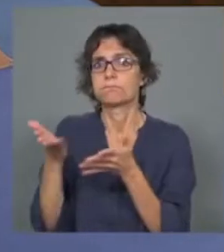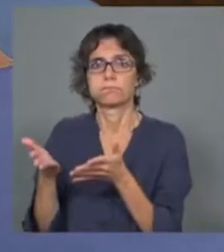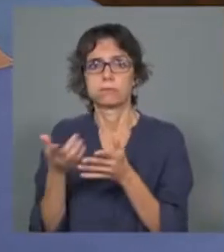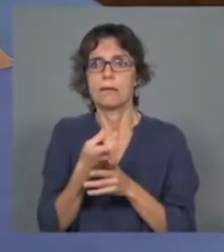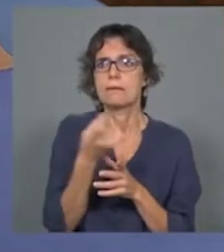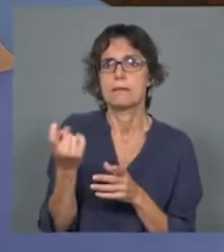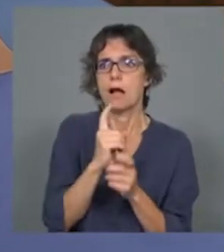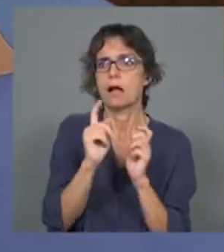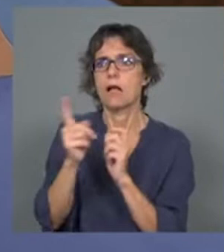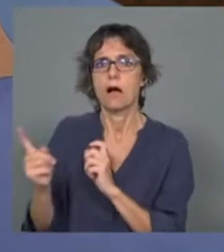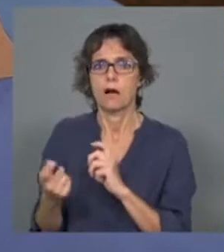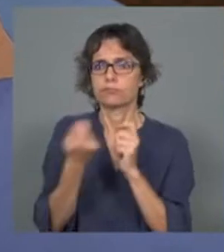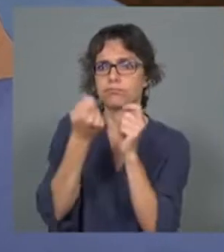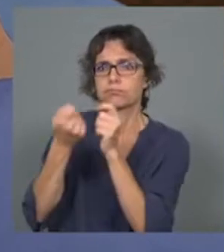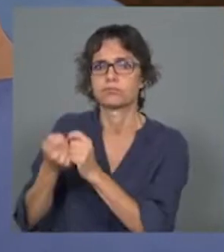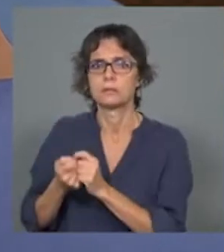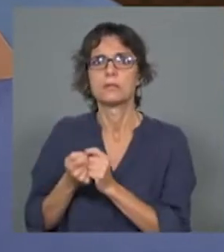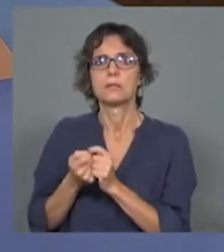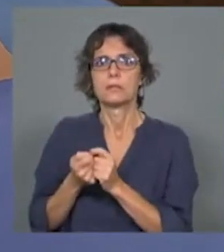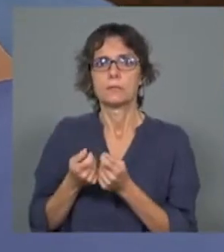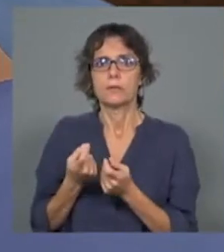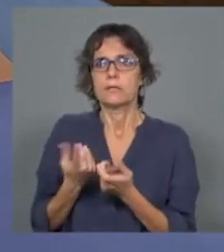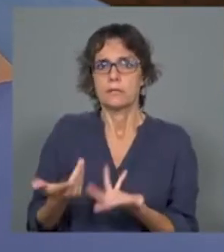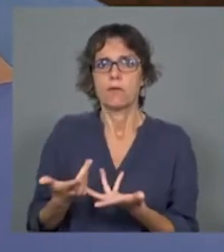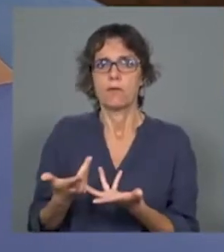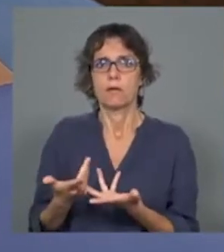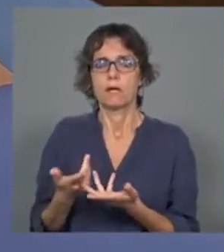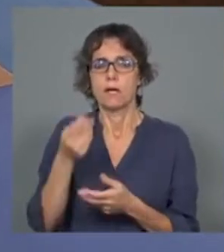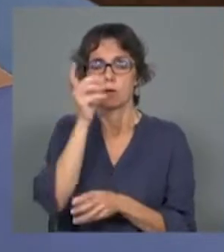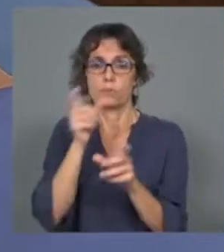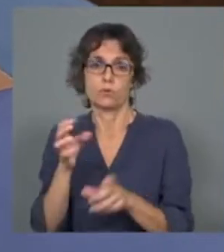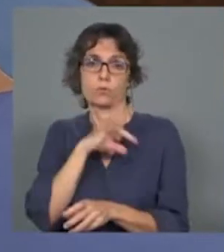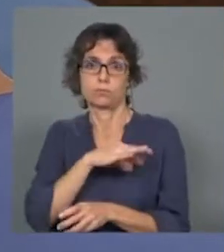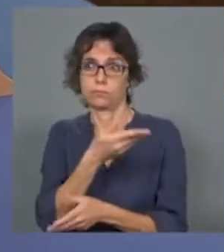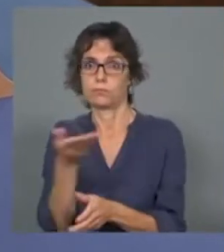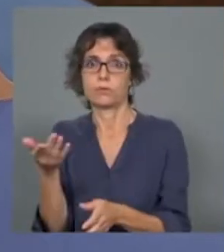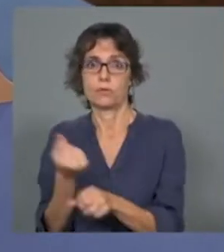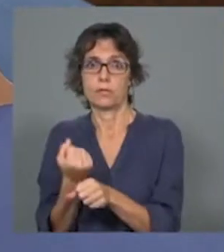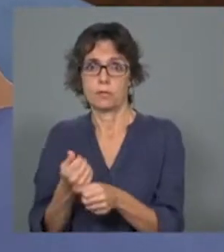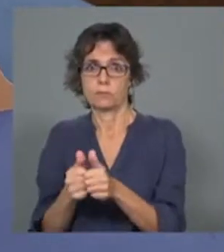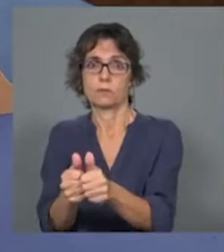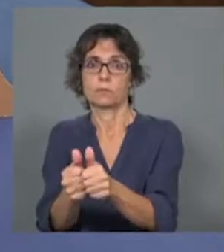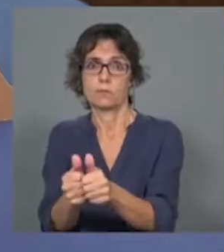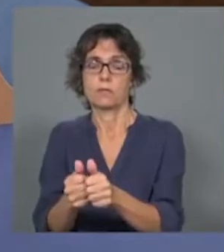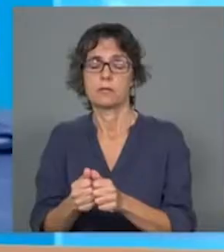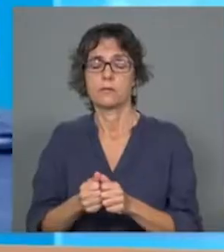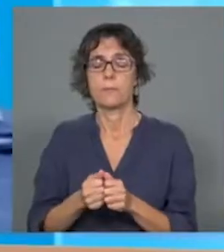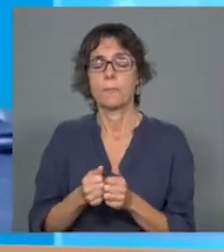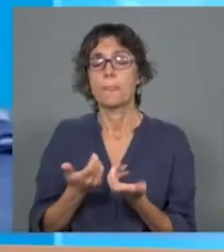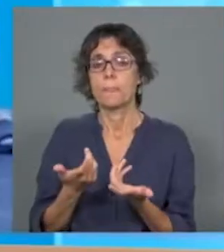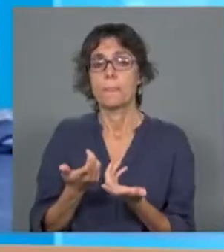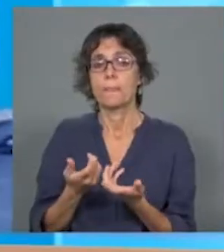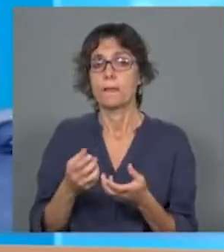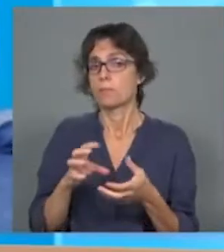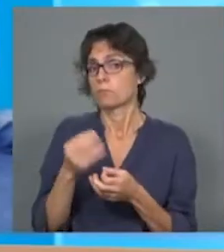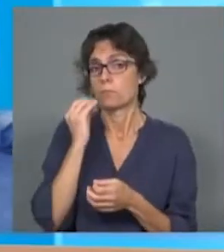pressupomos serem prementes entre os profissionais desses setores, e a ideia é conjugar, como estava a dizer,